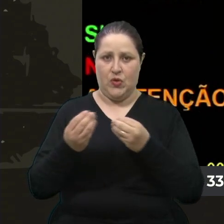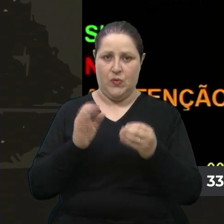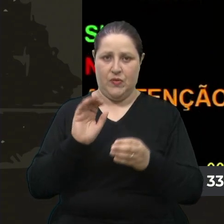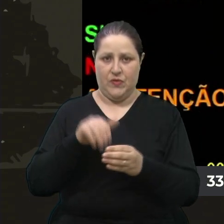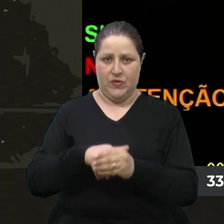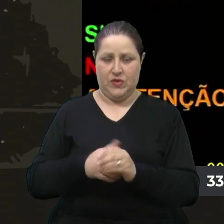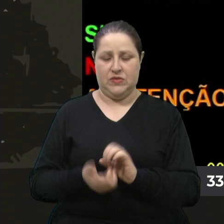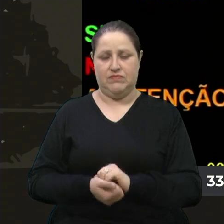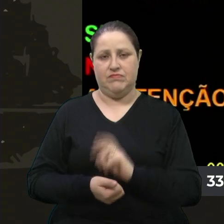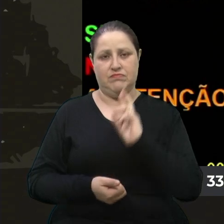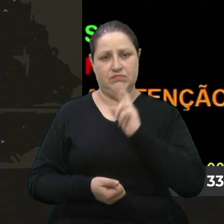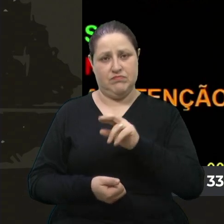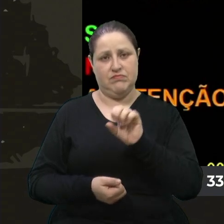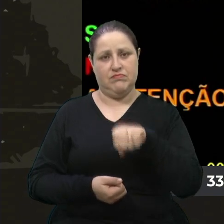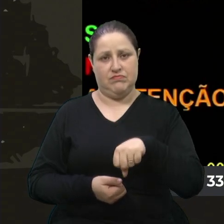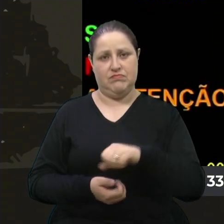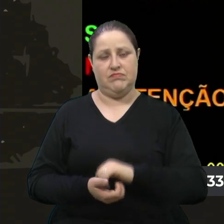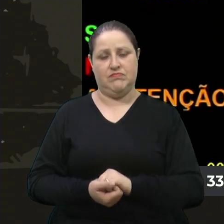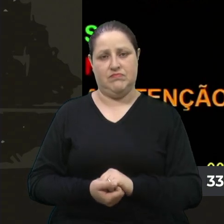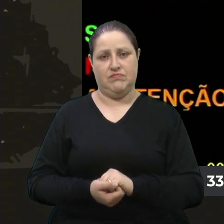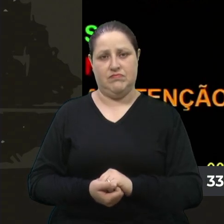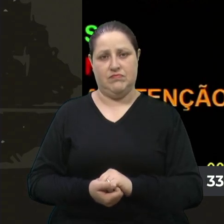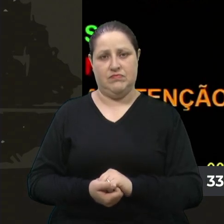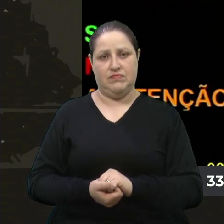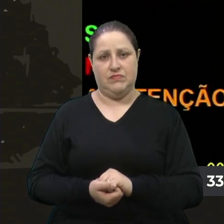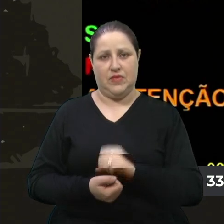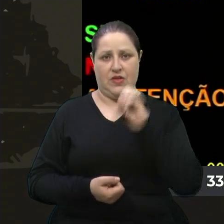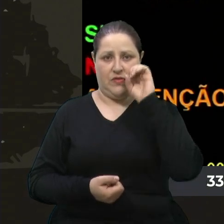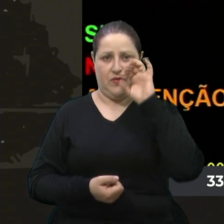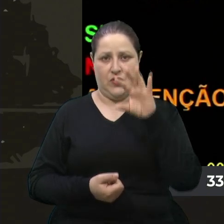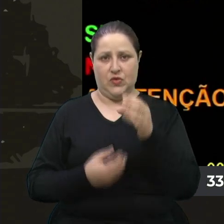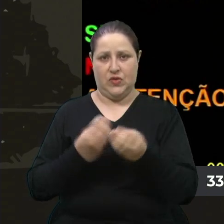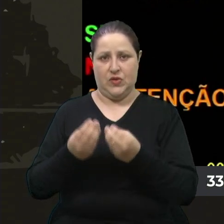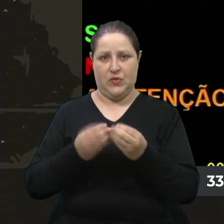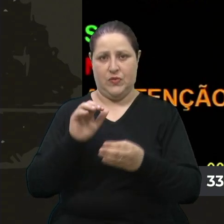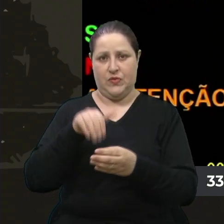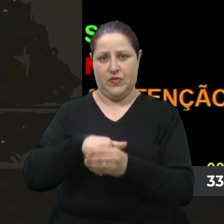Voto sim, presidente. Vereador Fiuza, como vota?